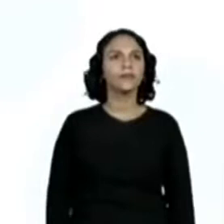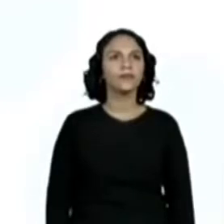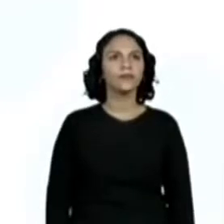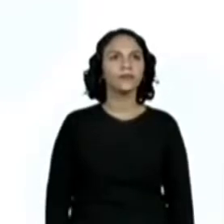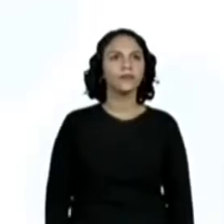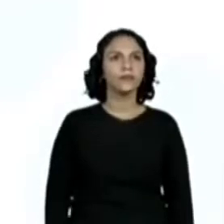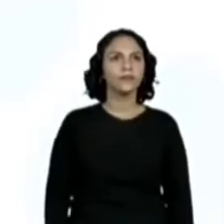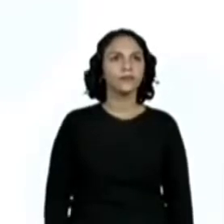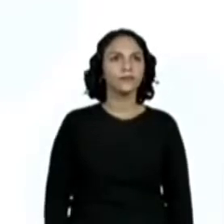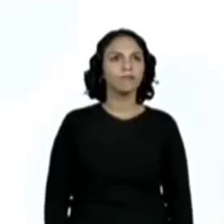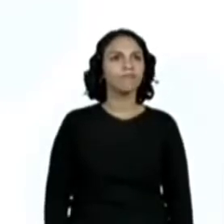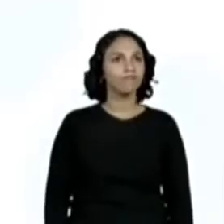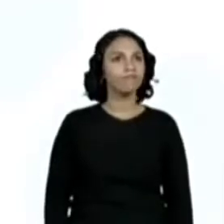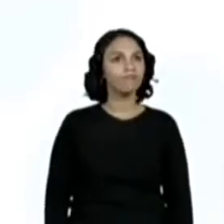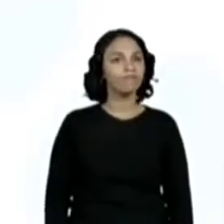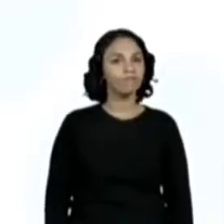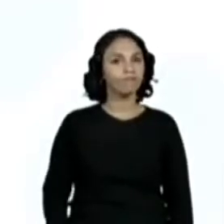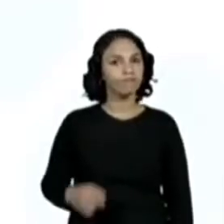Olha.